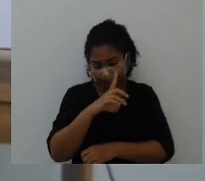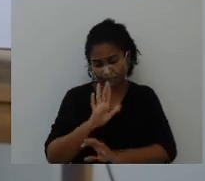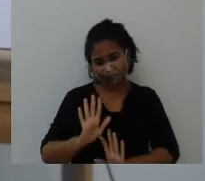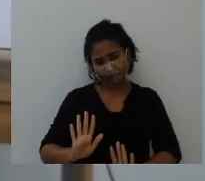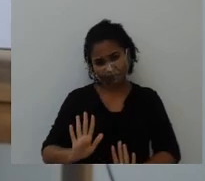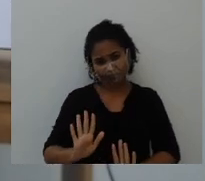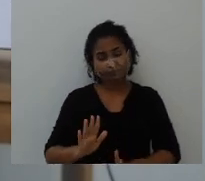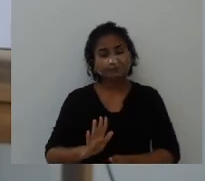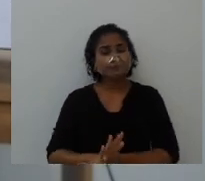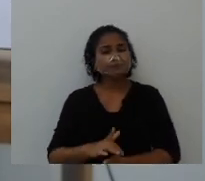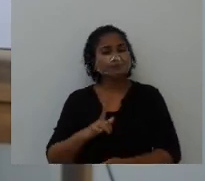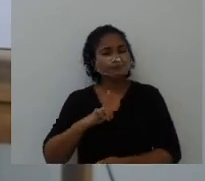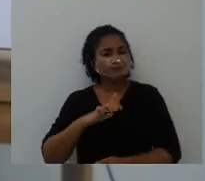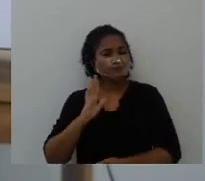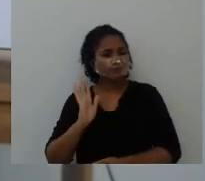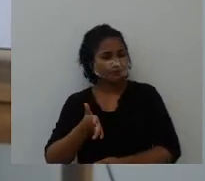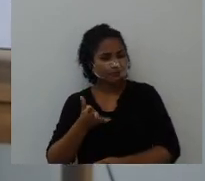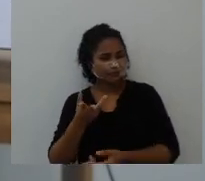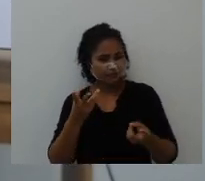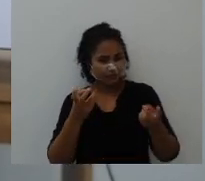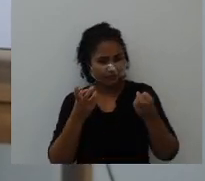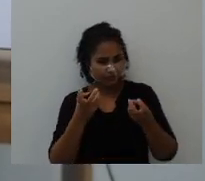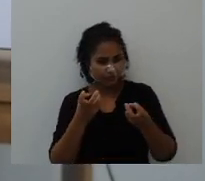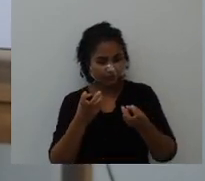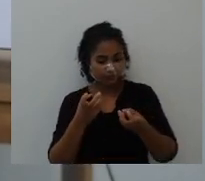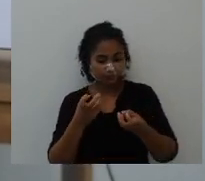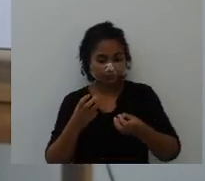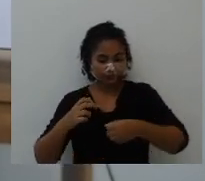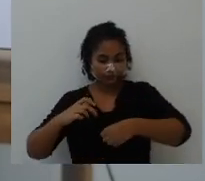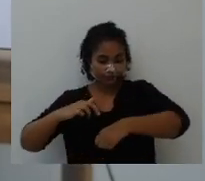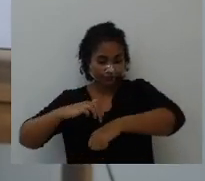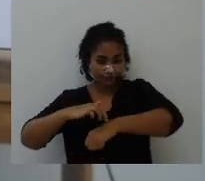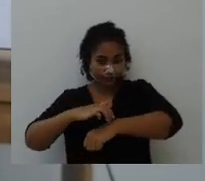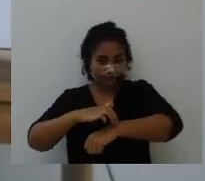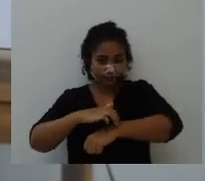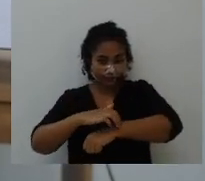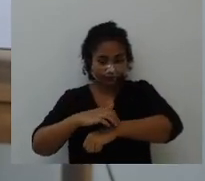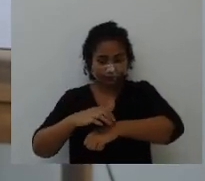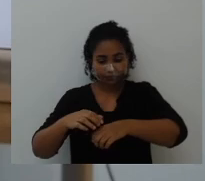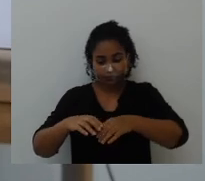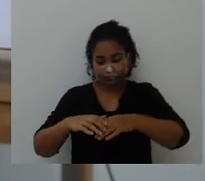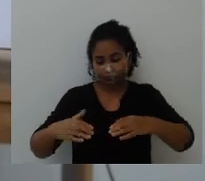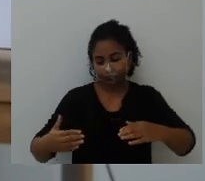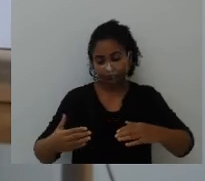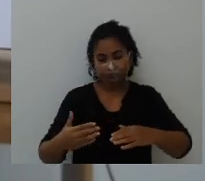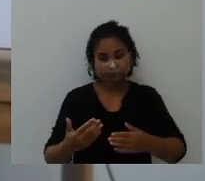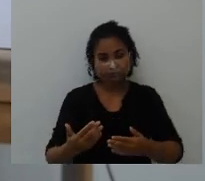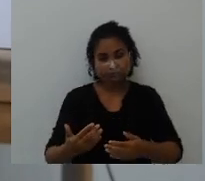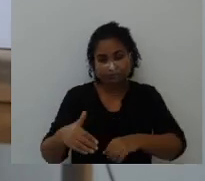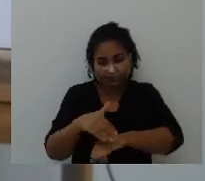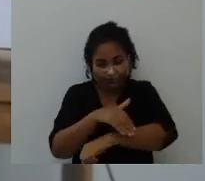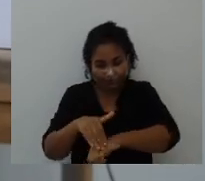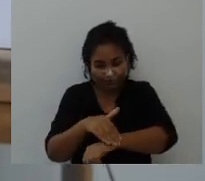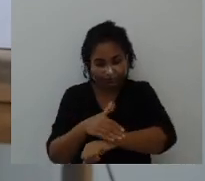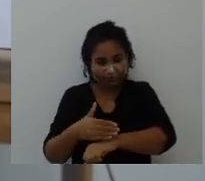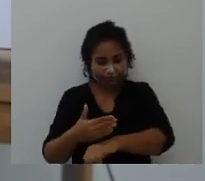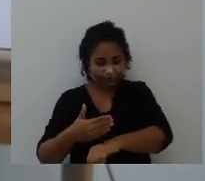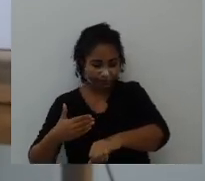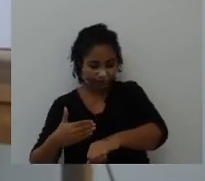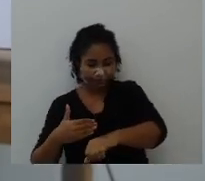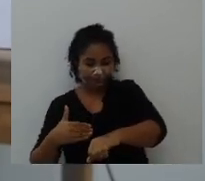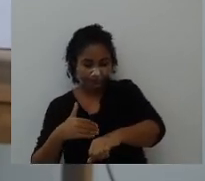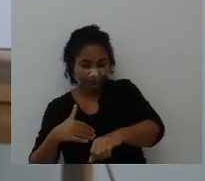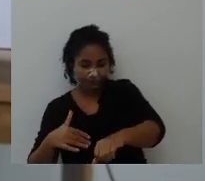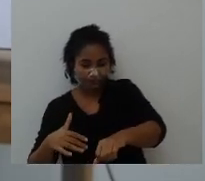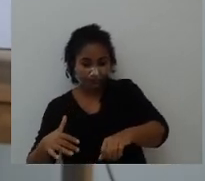acho que você já deve ter percebido. Você já tentou andar sobre o meio-fio? Ou sobre algo muito estreito? Você já percebeu que na hora que você começa